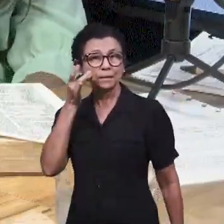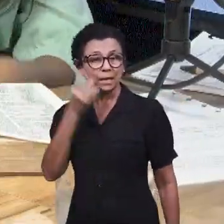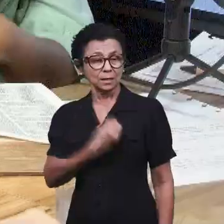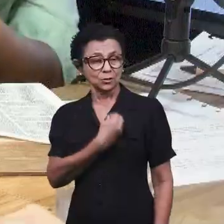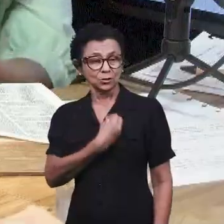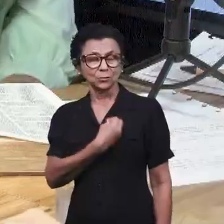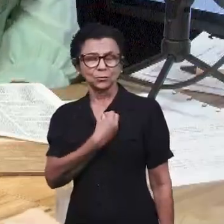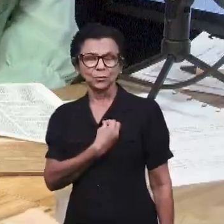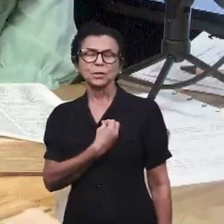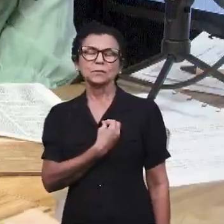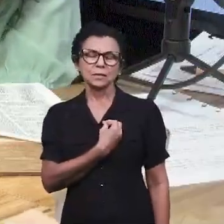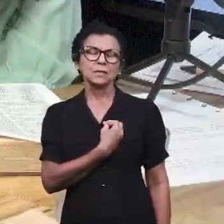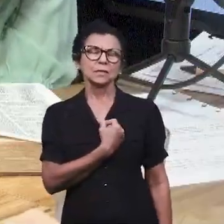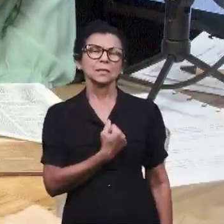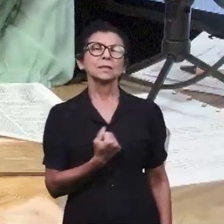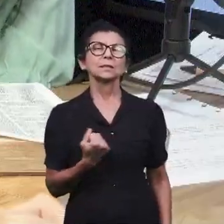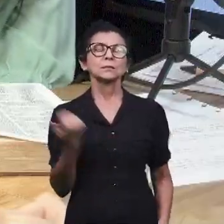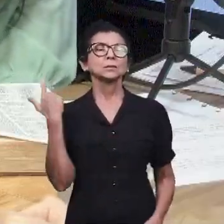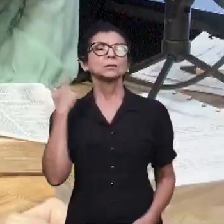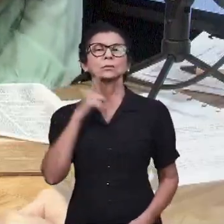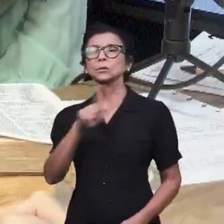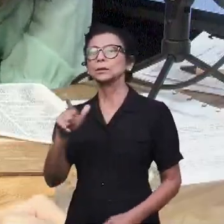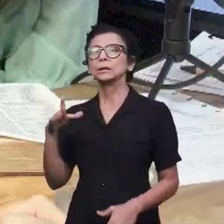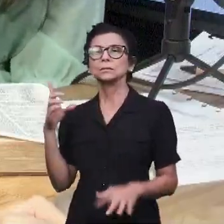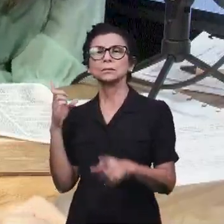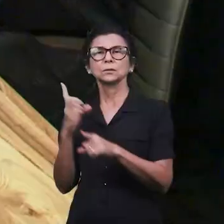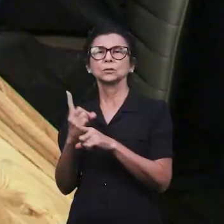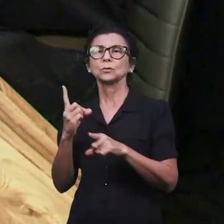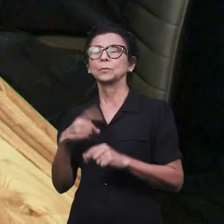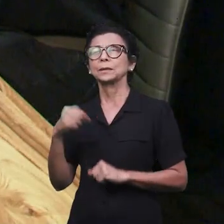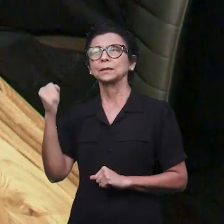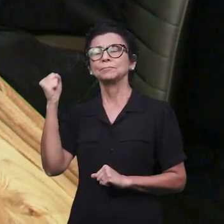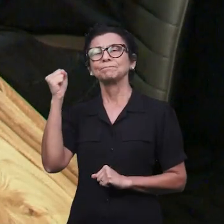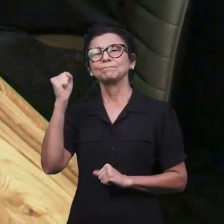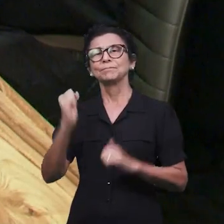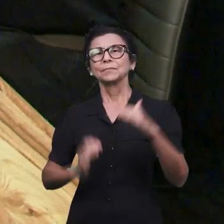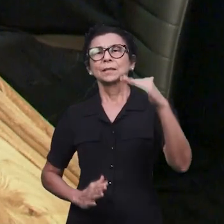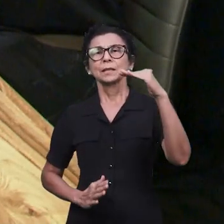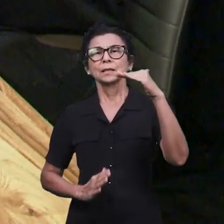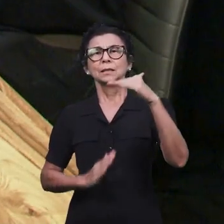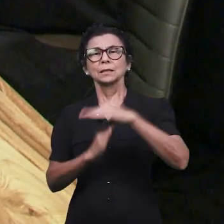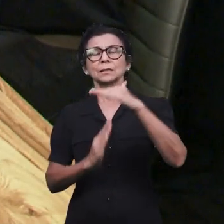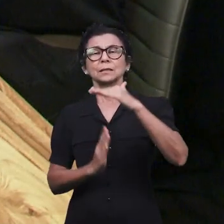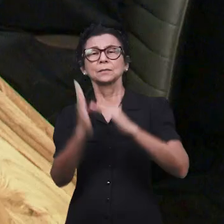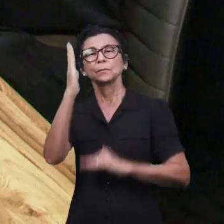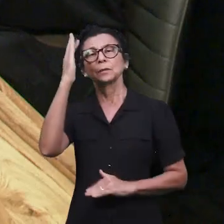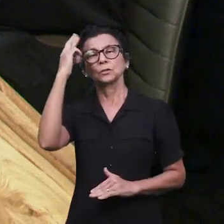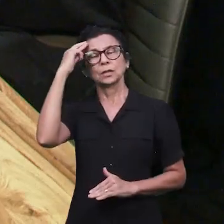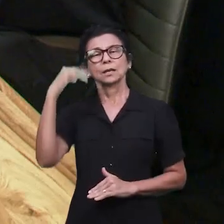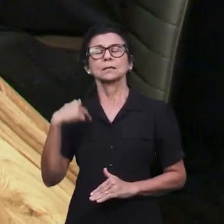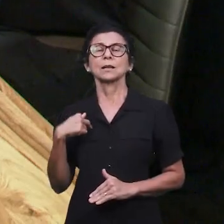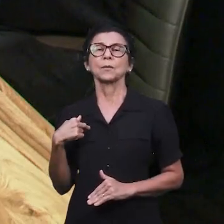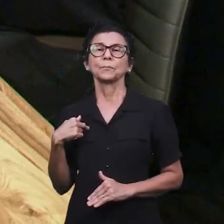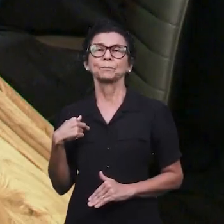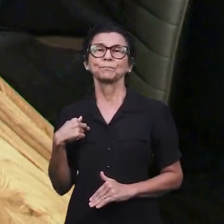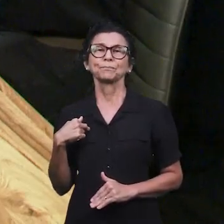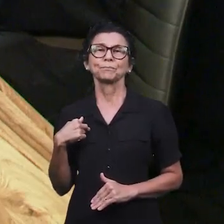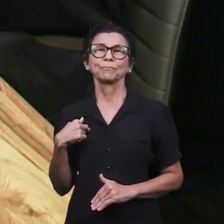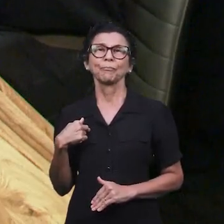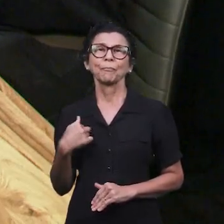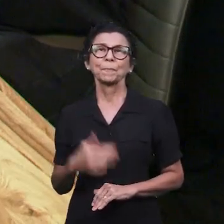podemos transpassar os limites da razão. É verdade. Perfeitamente. E é interessante, trazendo para os dias de hoje,